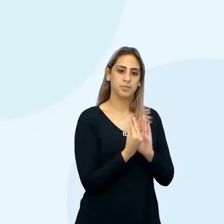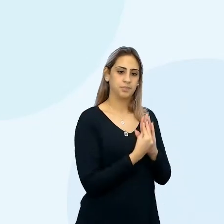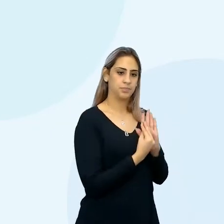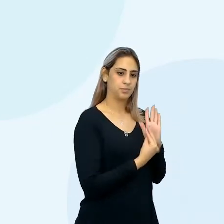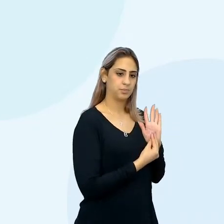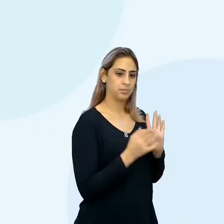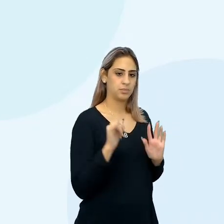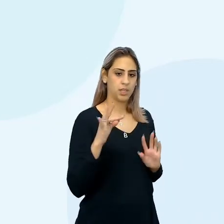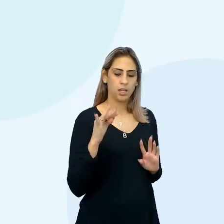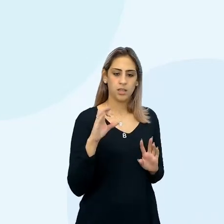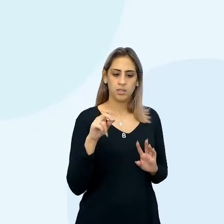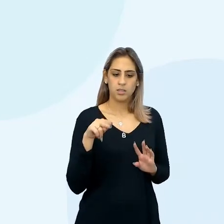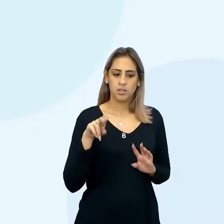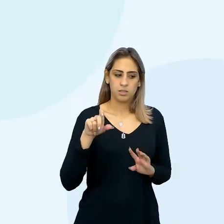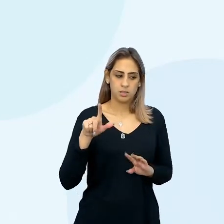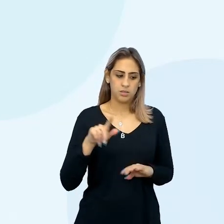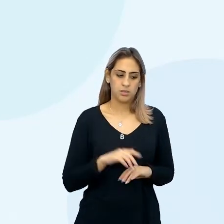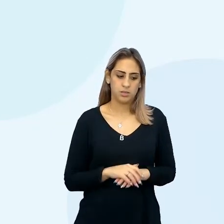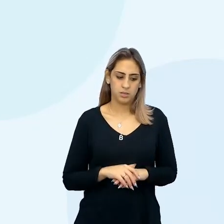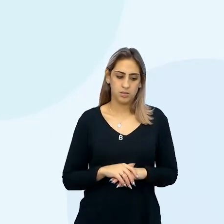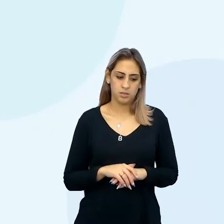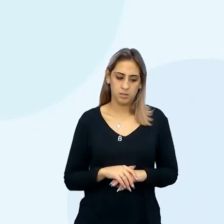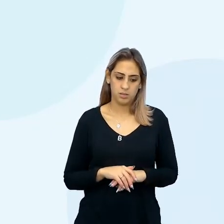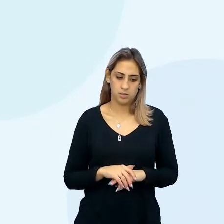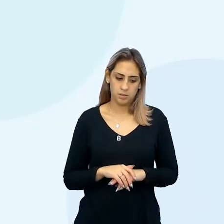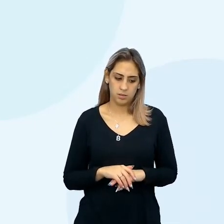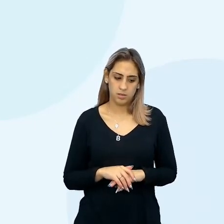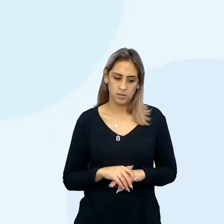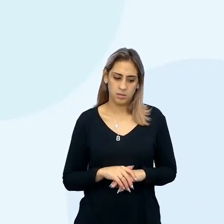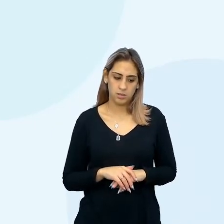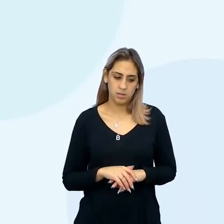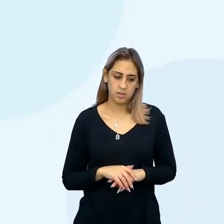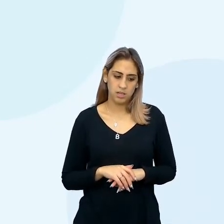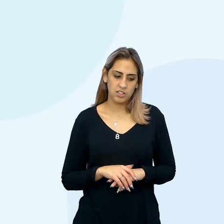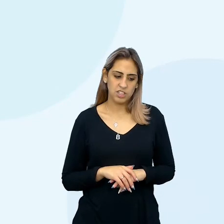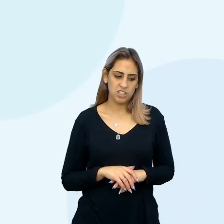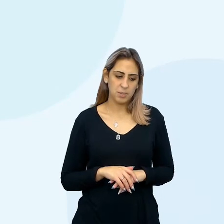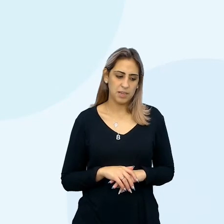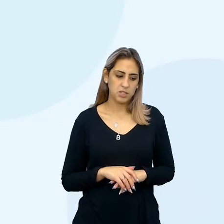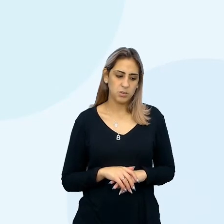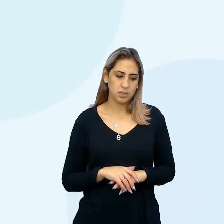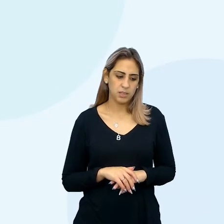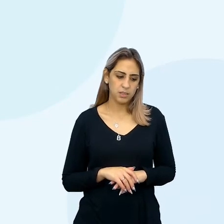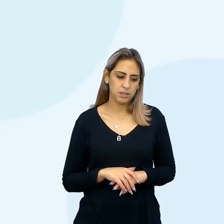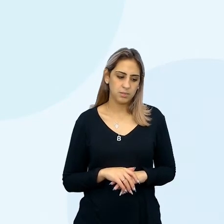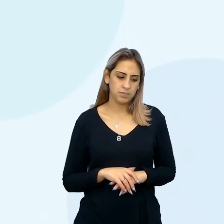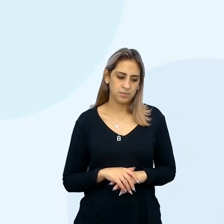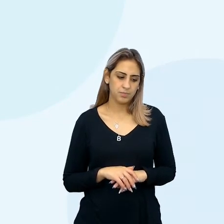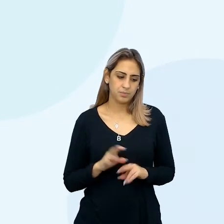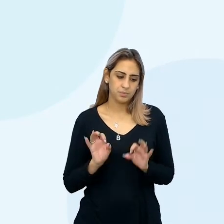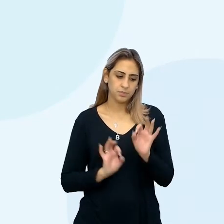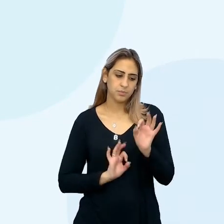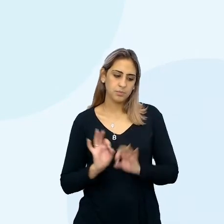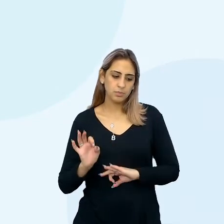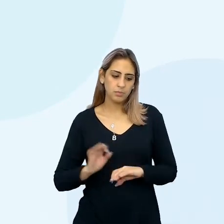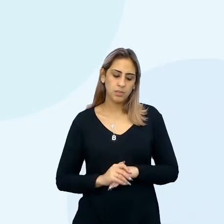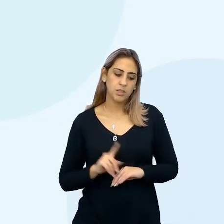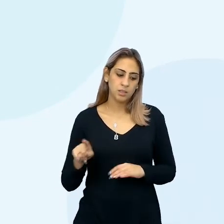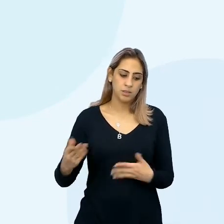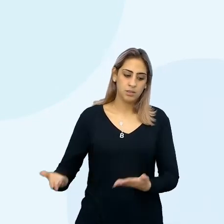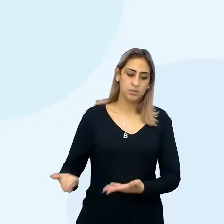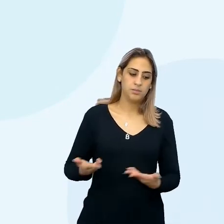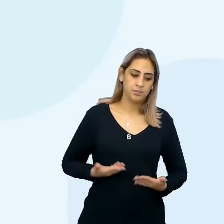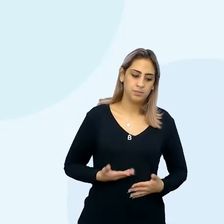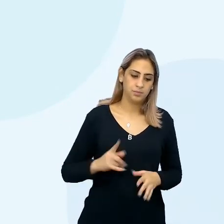intencional, ela é plenamente calculada, programada, tá certo? E ela